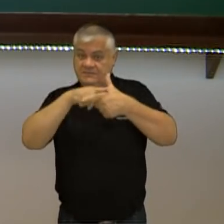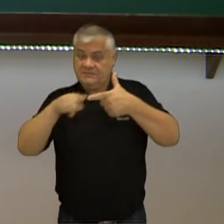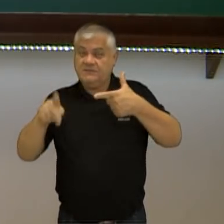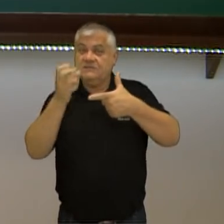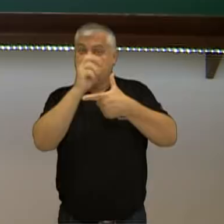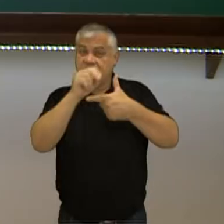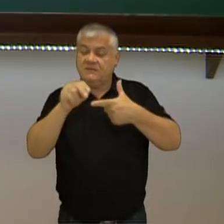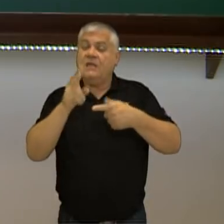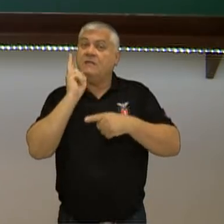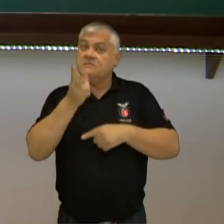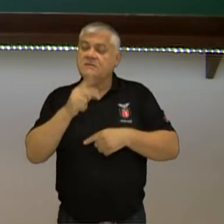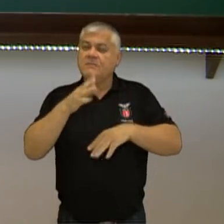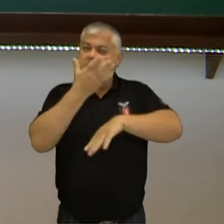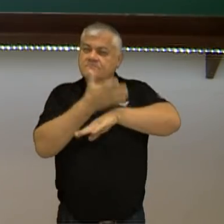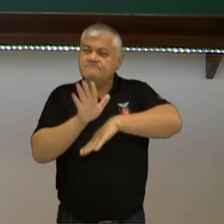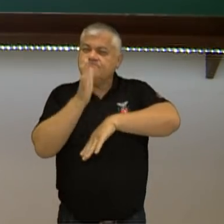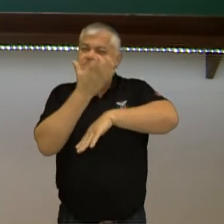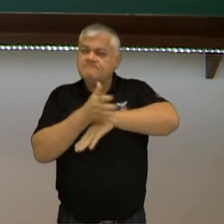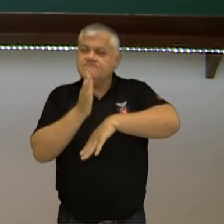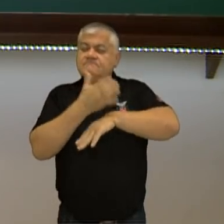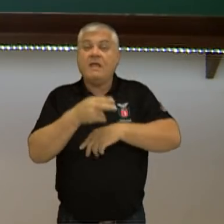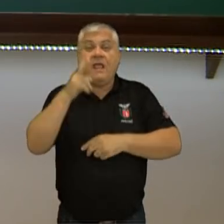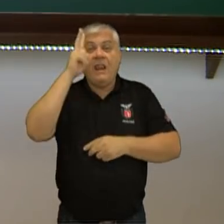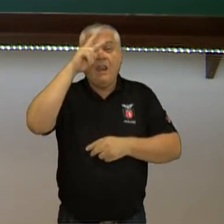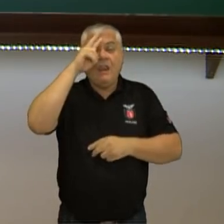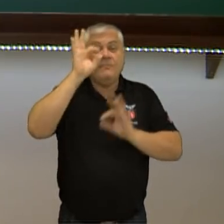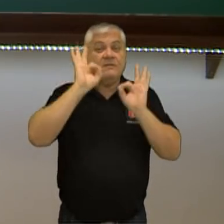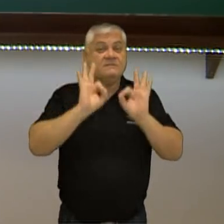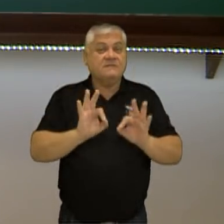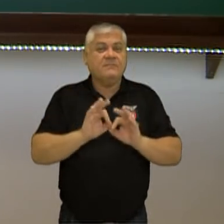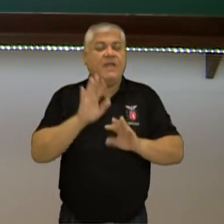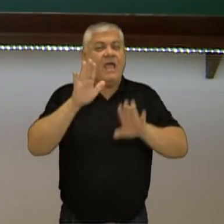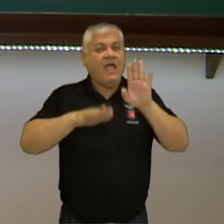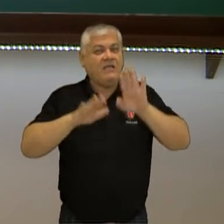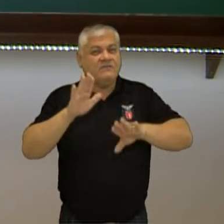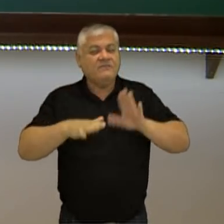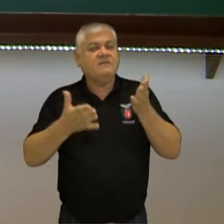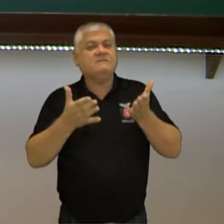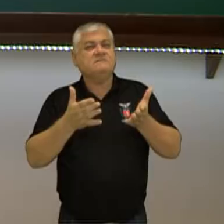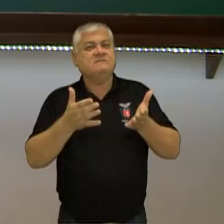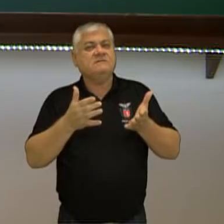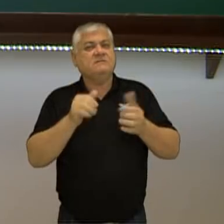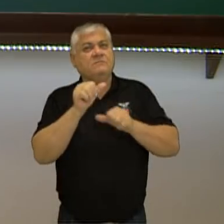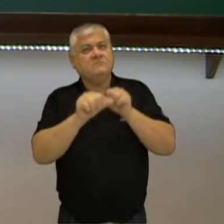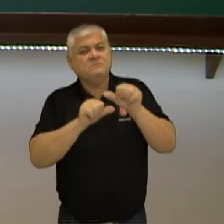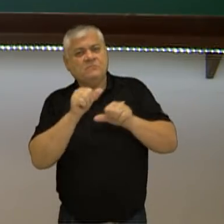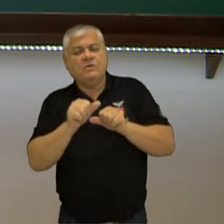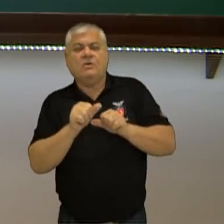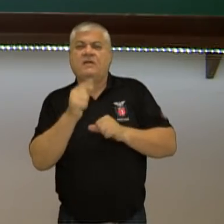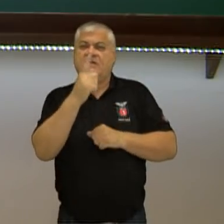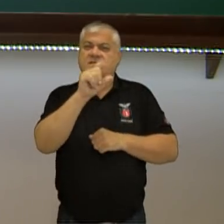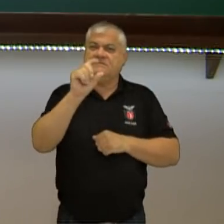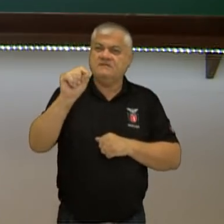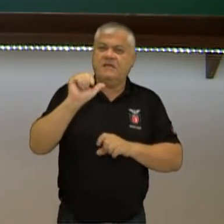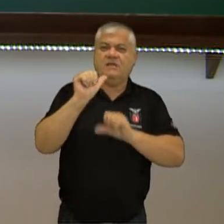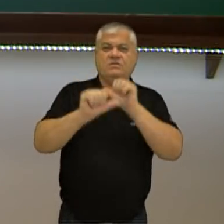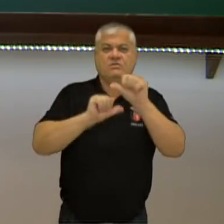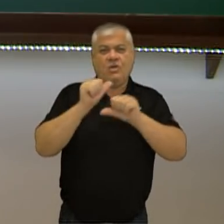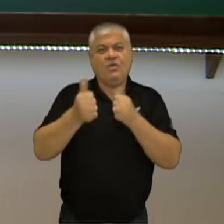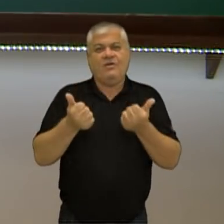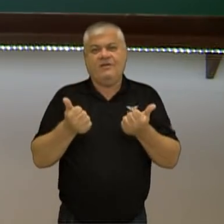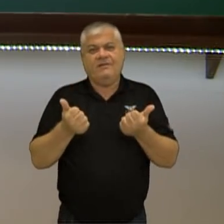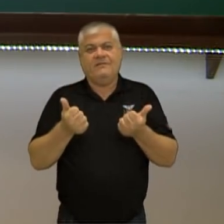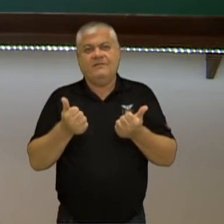que vale a pena você praticar. Lembrando que nem sempre é possível você usar a fração com denominador 100 para transformar em